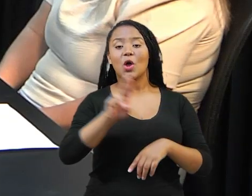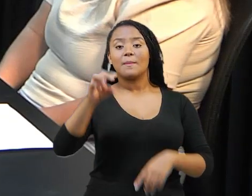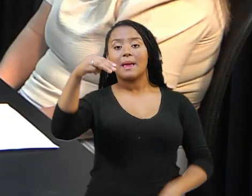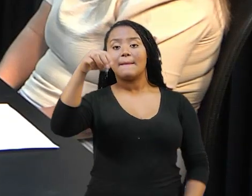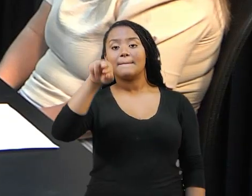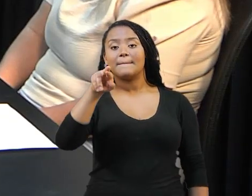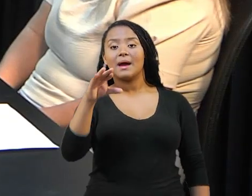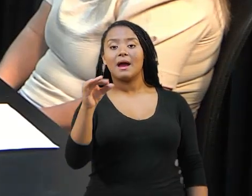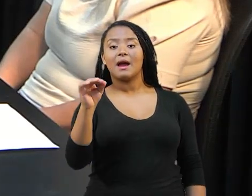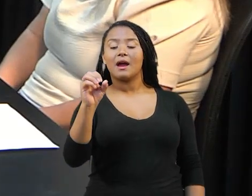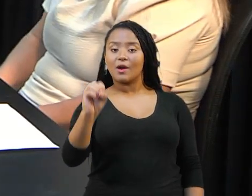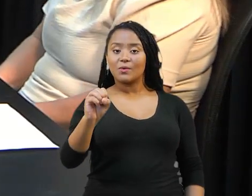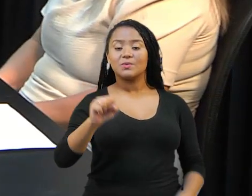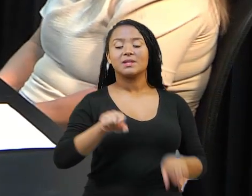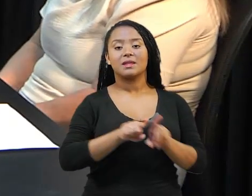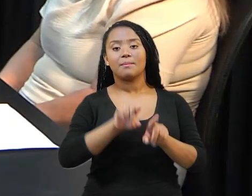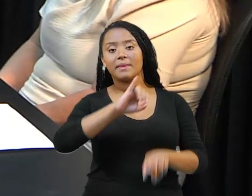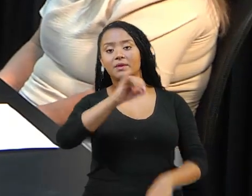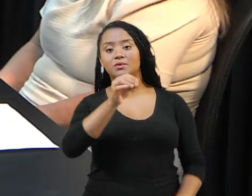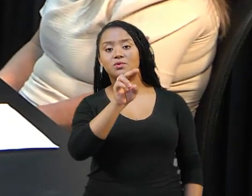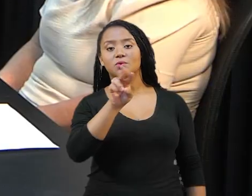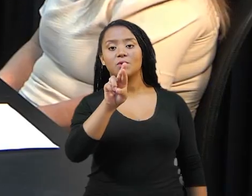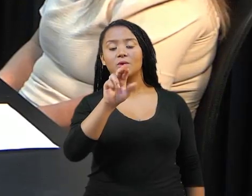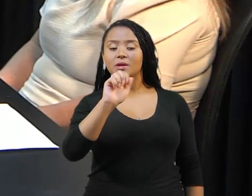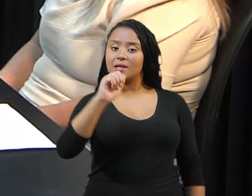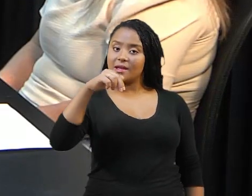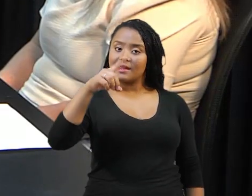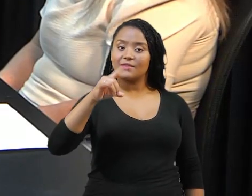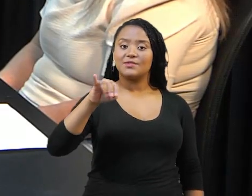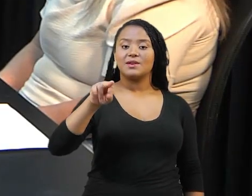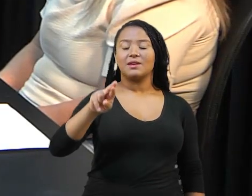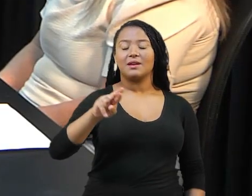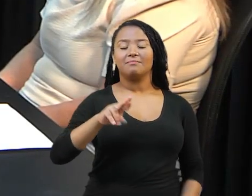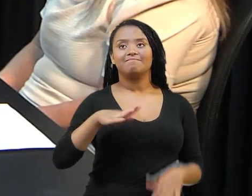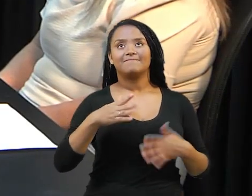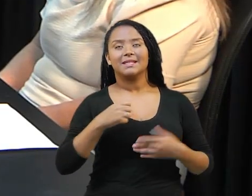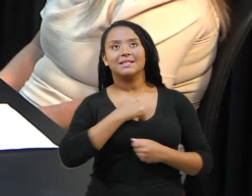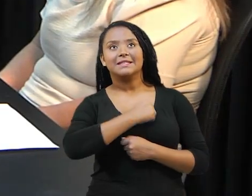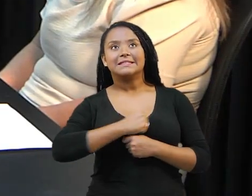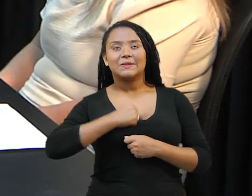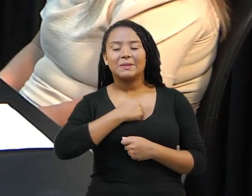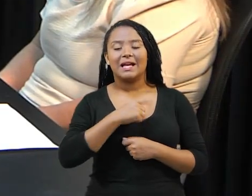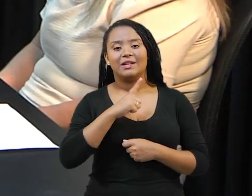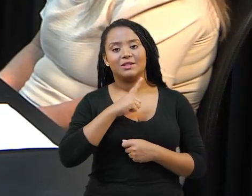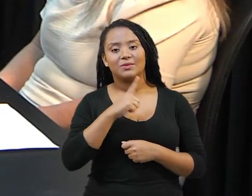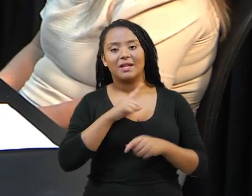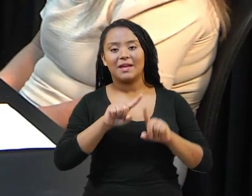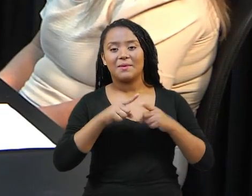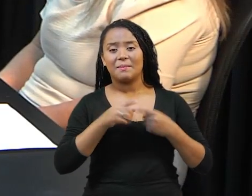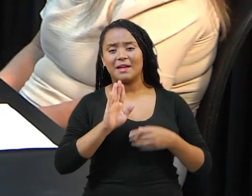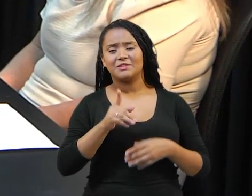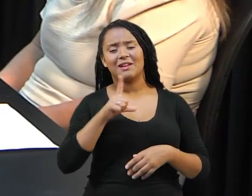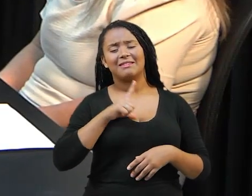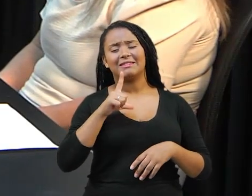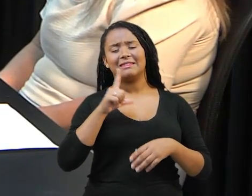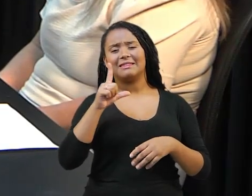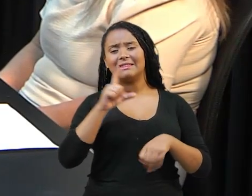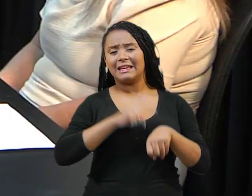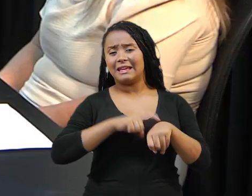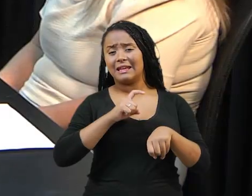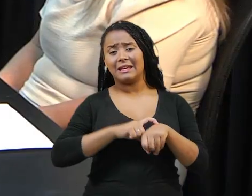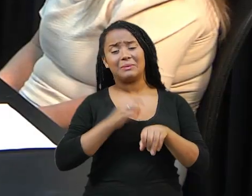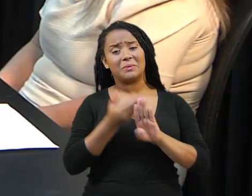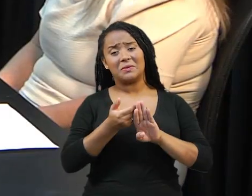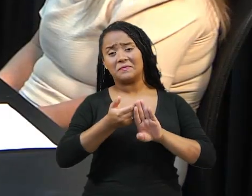Jurandir, na época. Jurandir. Então, é uma saudade muito grande. Mas tem décadas que eu peguei ele